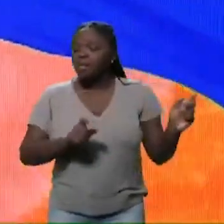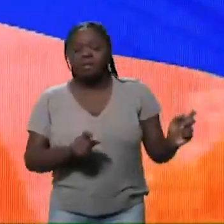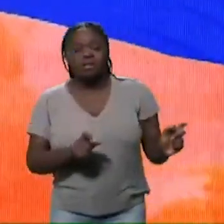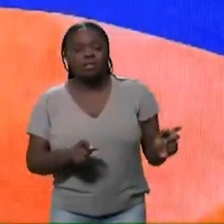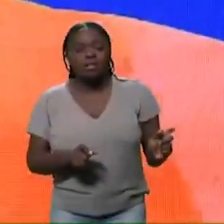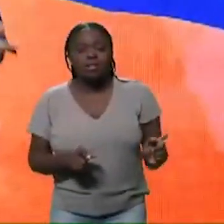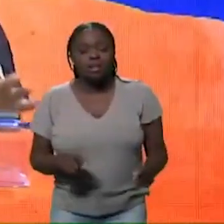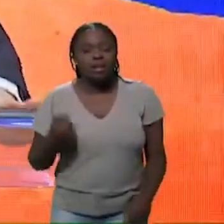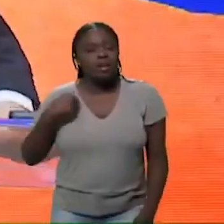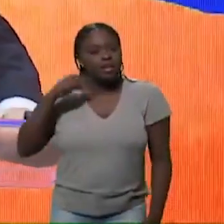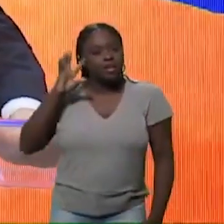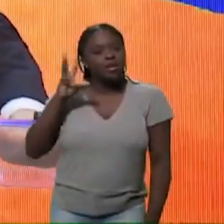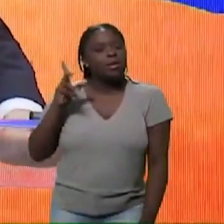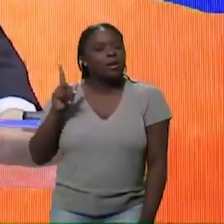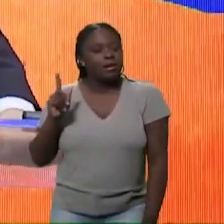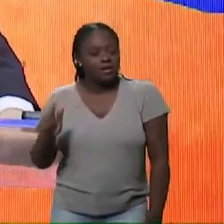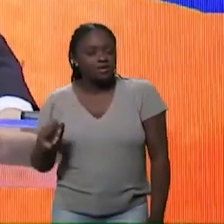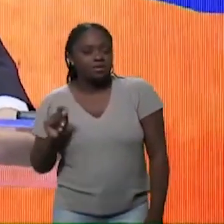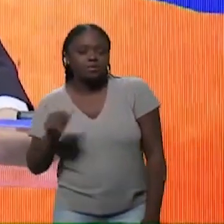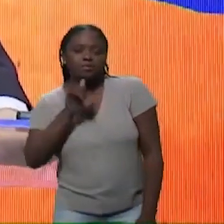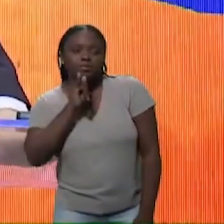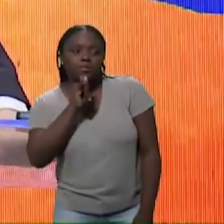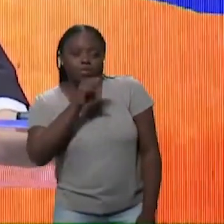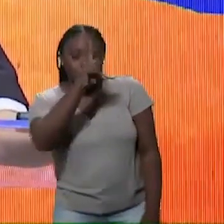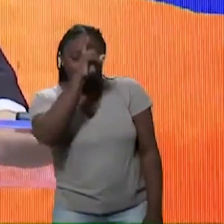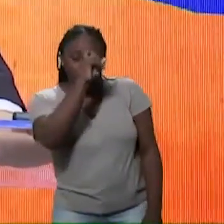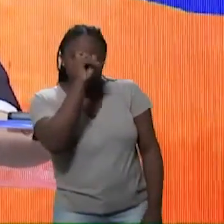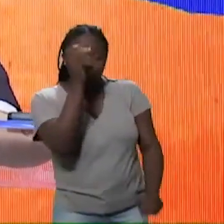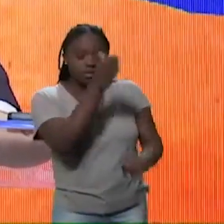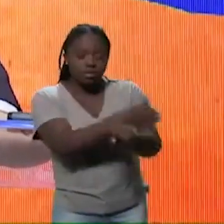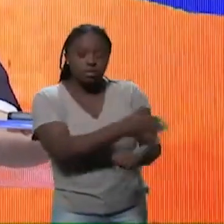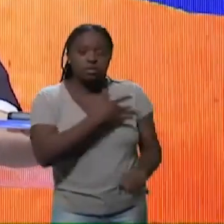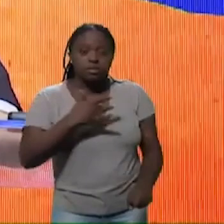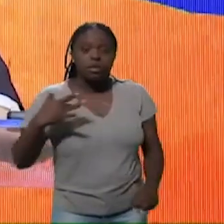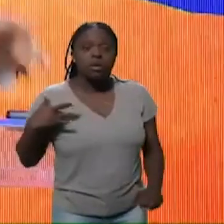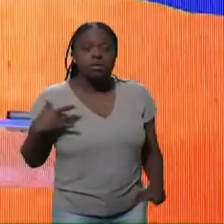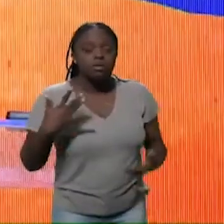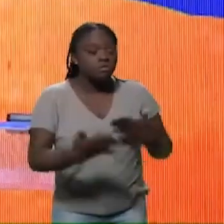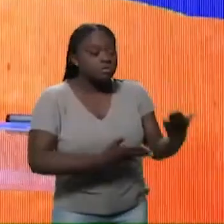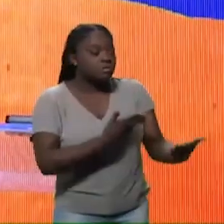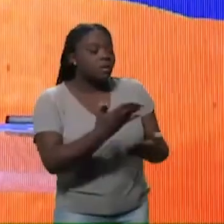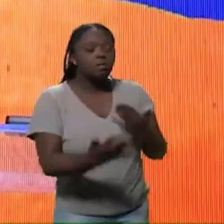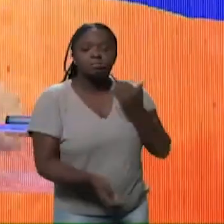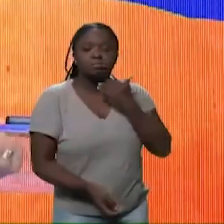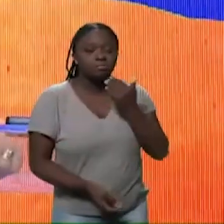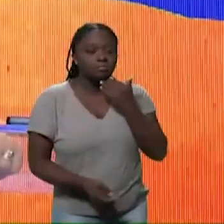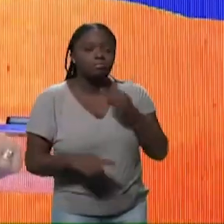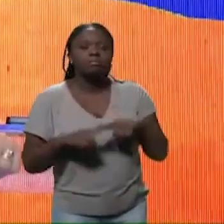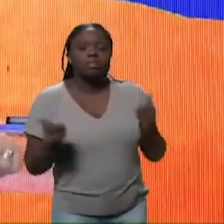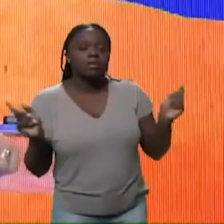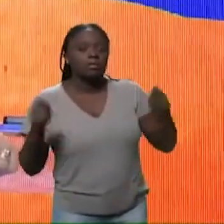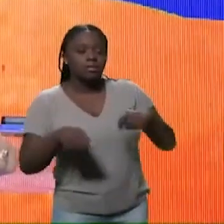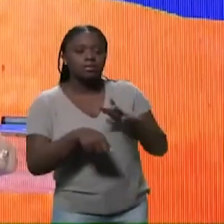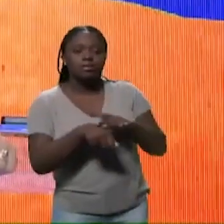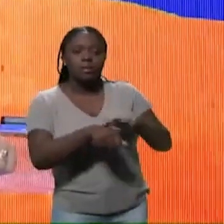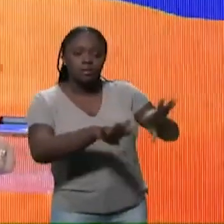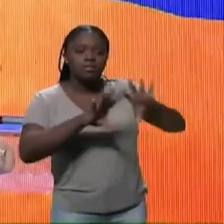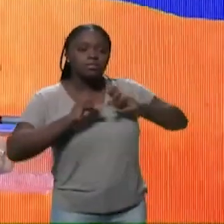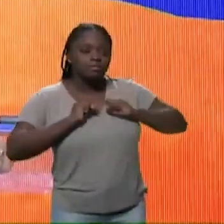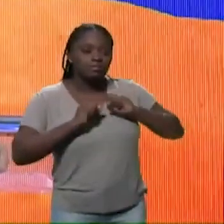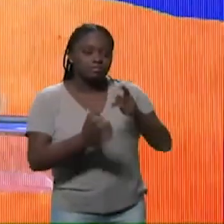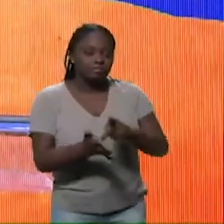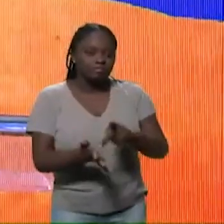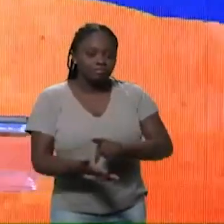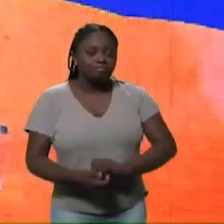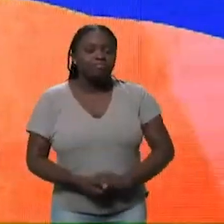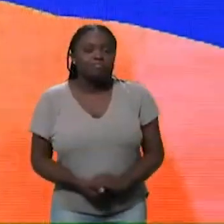Sabe o que eu acho engraçado? Se você entrar num hospital com saúde, você não passa saúde para ninguém. Mas você pode pegar uma doença, sim ou não?